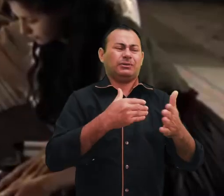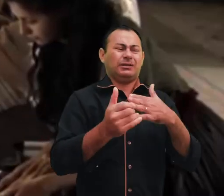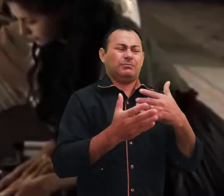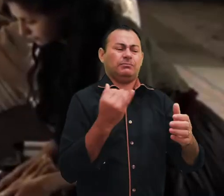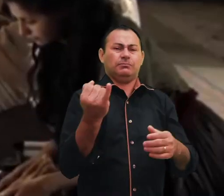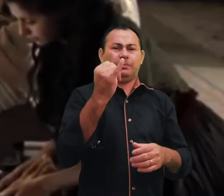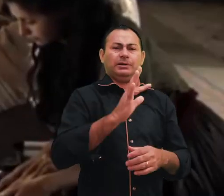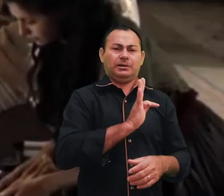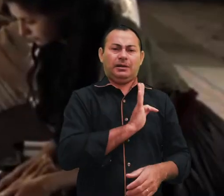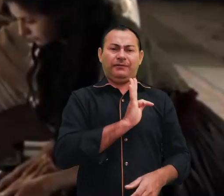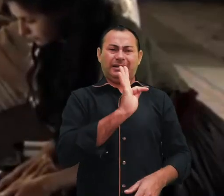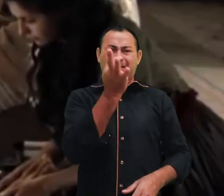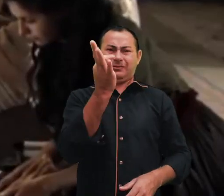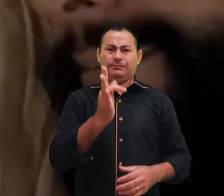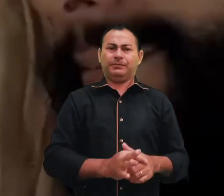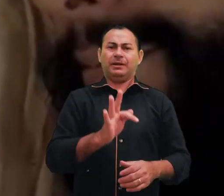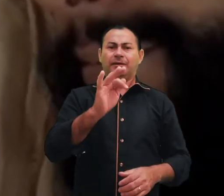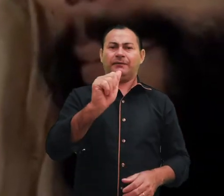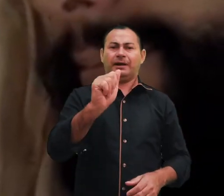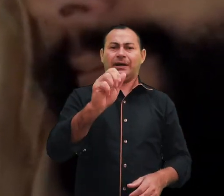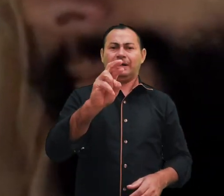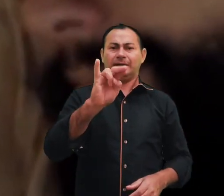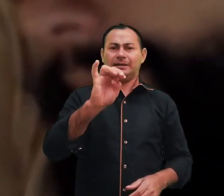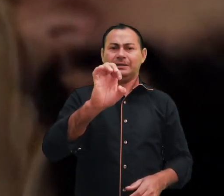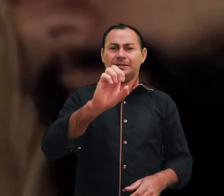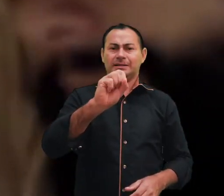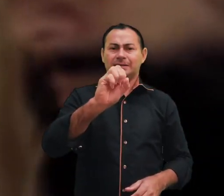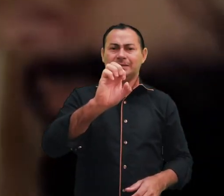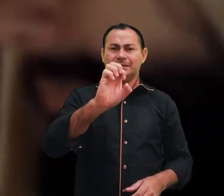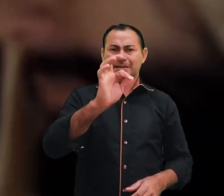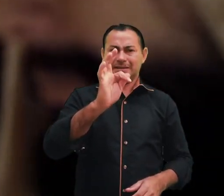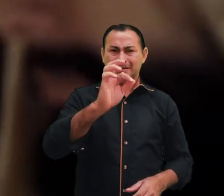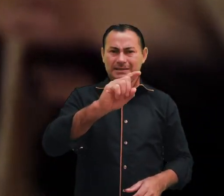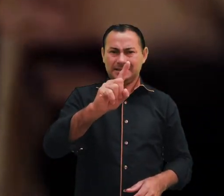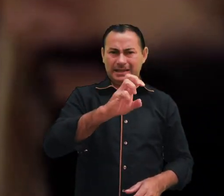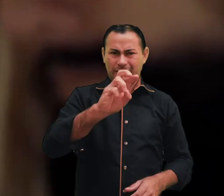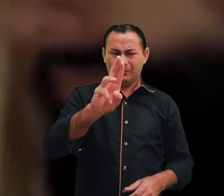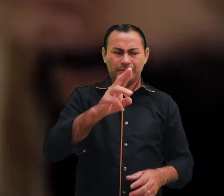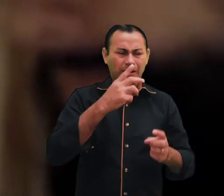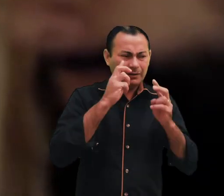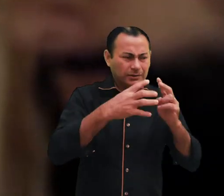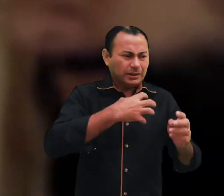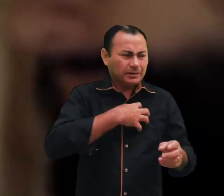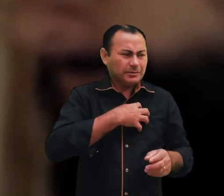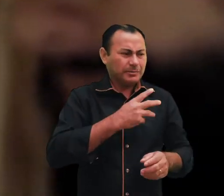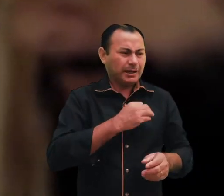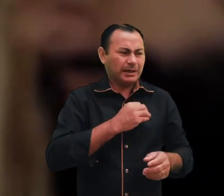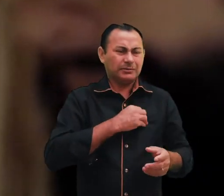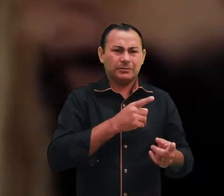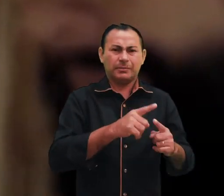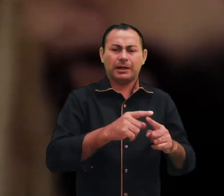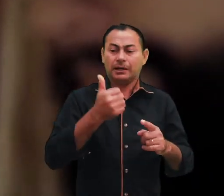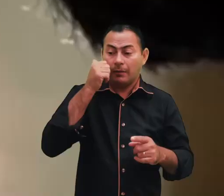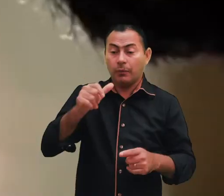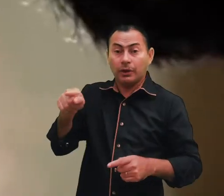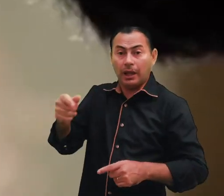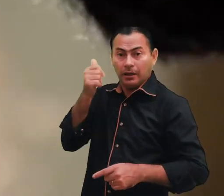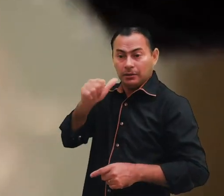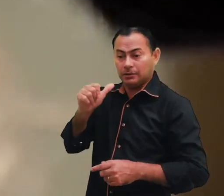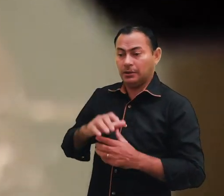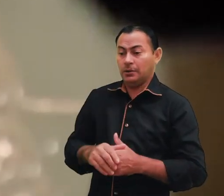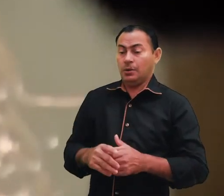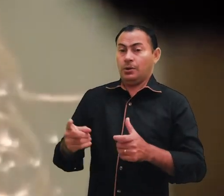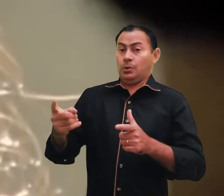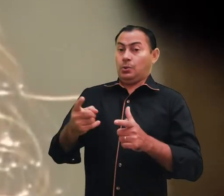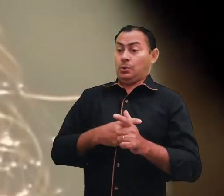ele. E ele não dedicava tanto amor por Jesus por causa da maneira como via seu pecado. Mas aquela mulher tinha um